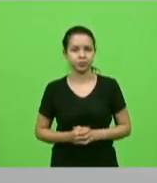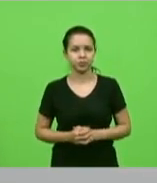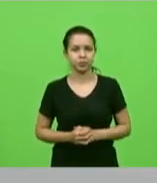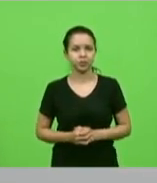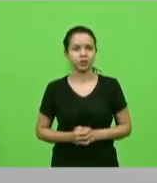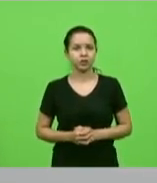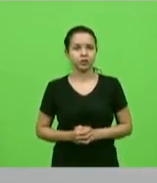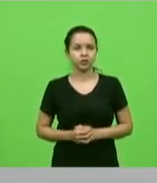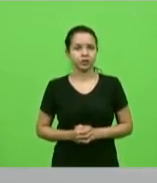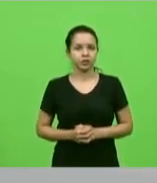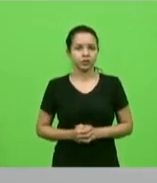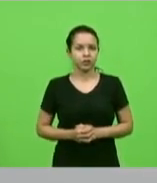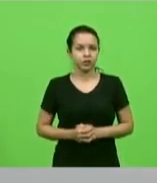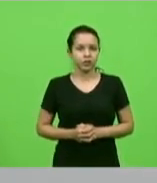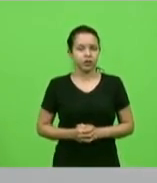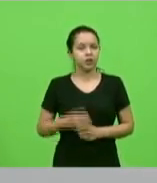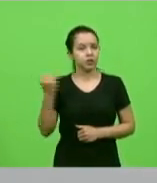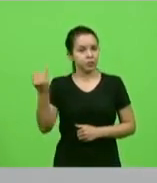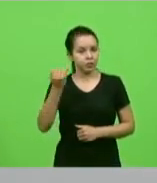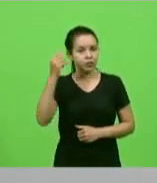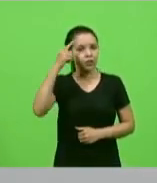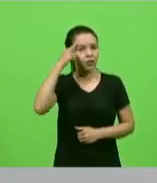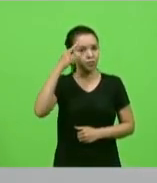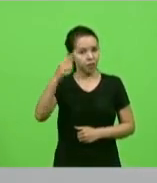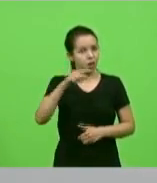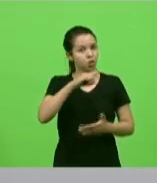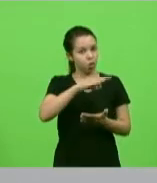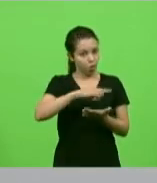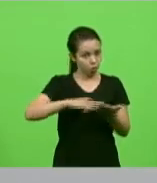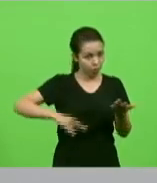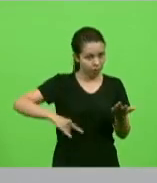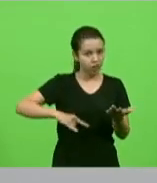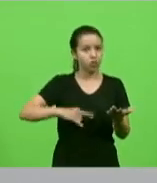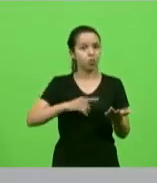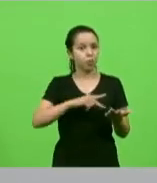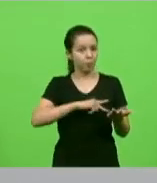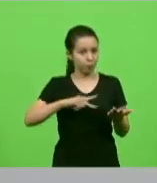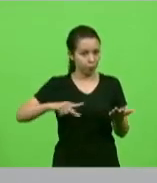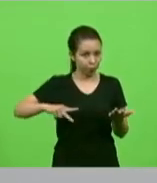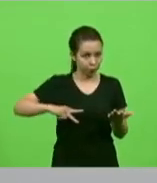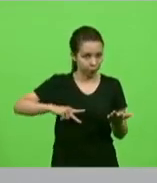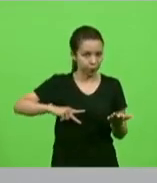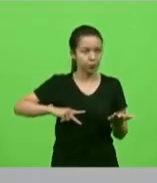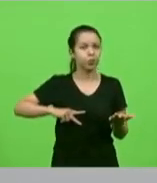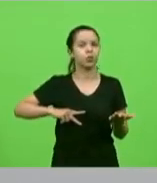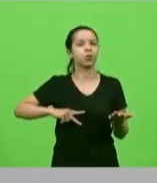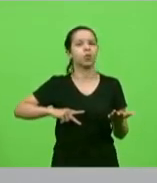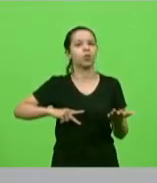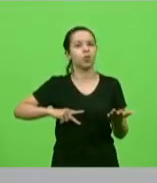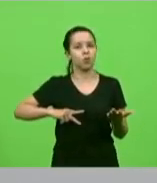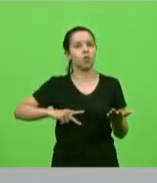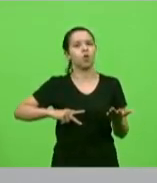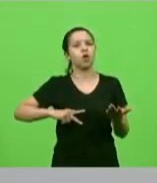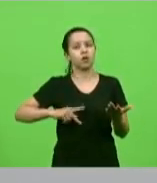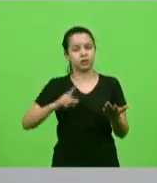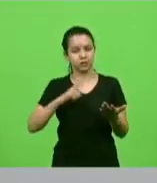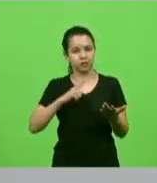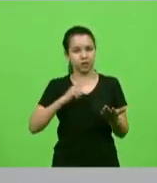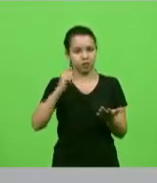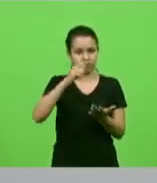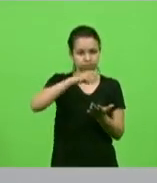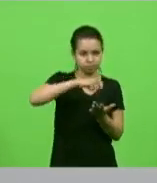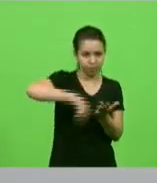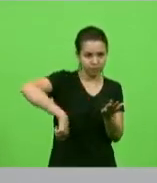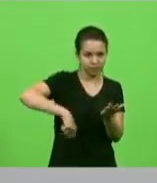Vale dizer que esse documento público, aliás, ganhou o lançamento de assinatura digital